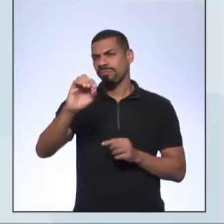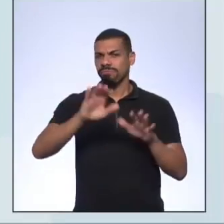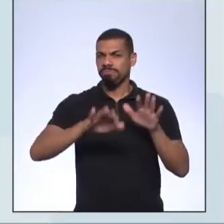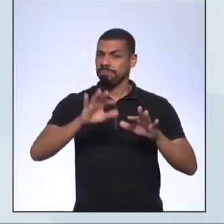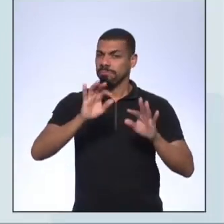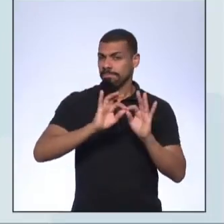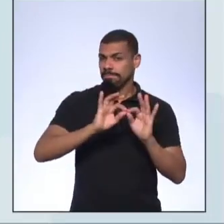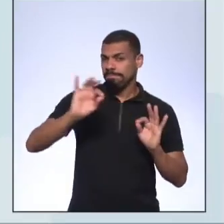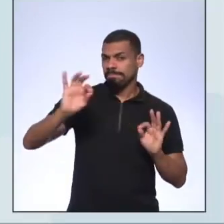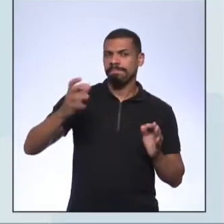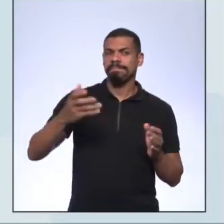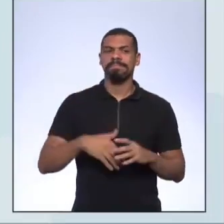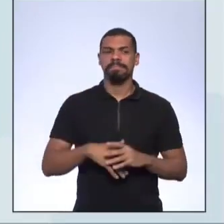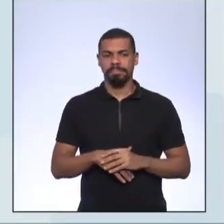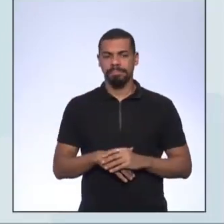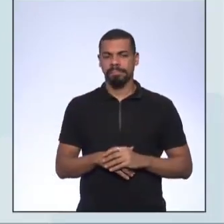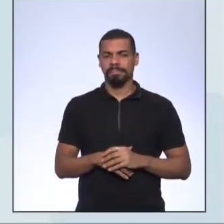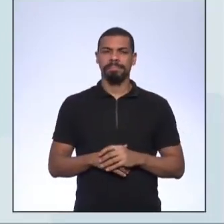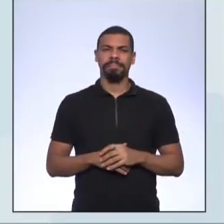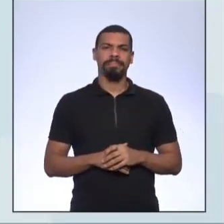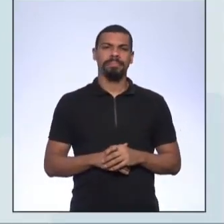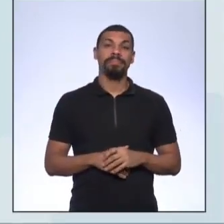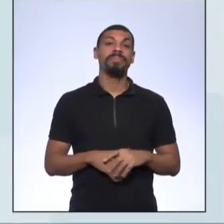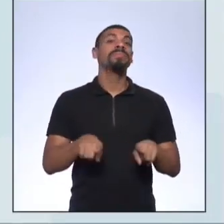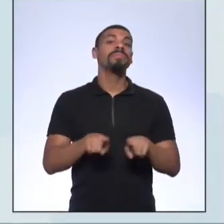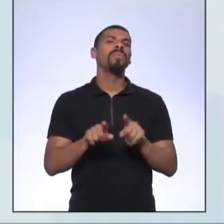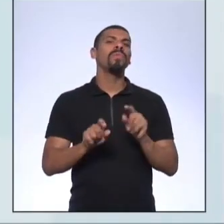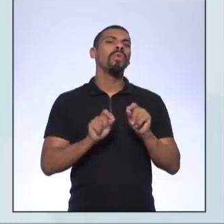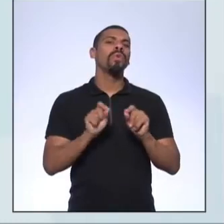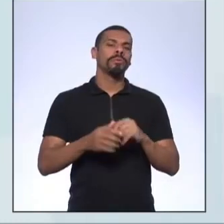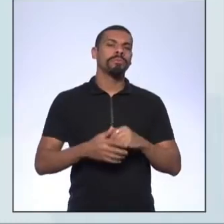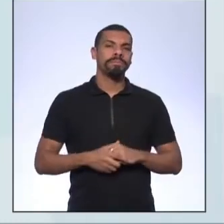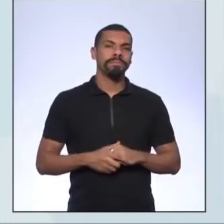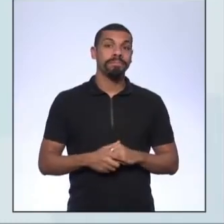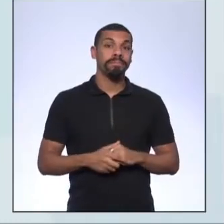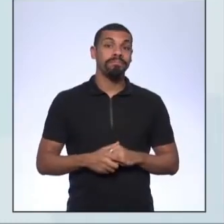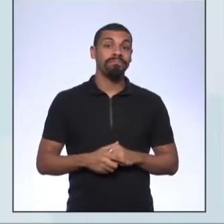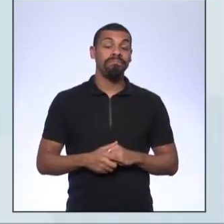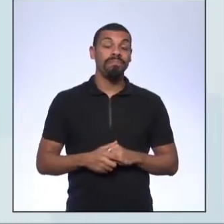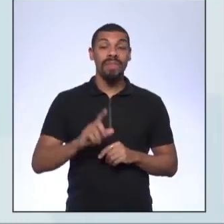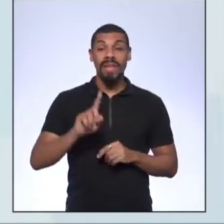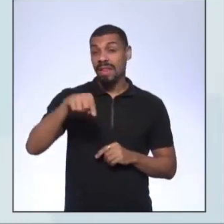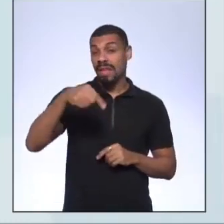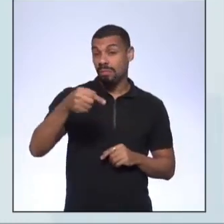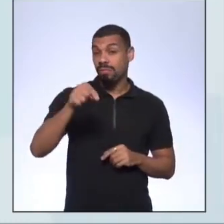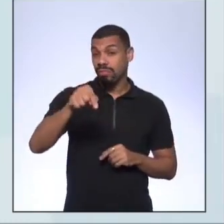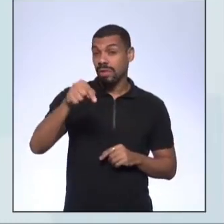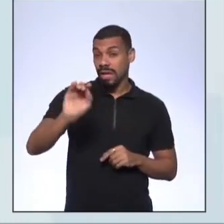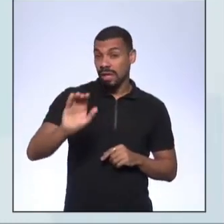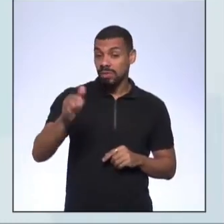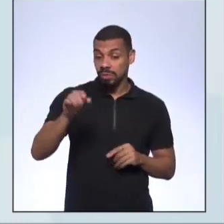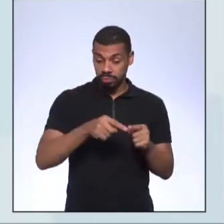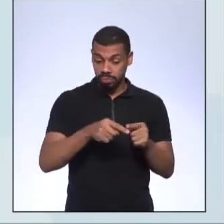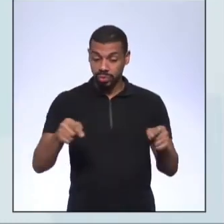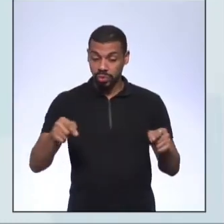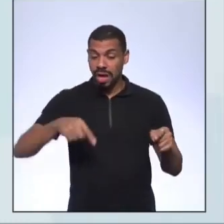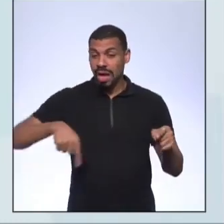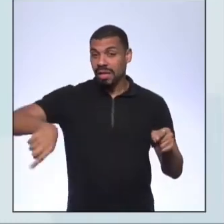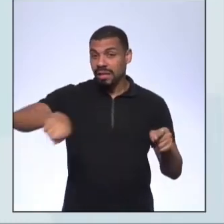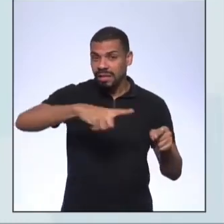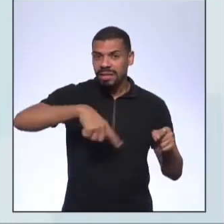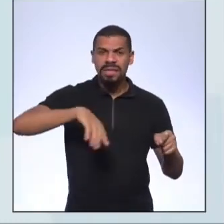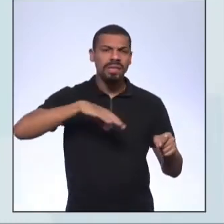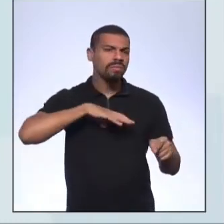de 1419 a 1456, eles não andaram muito. Tá? Mas foi lá na Ilha de Cabo Verde que os portugueses começaram